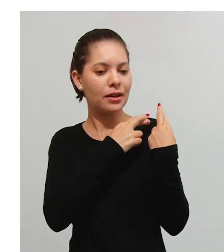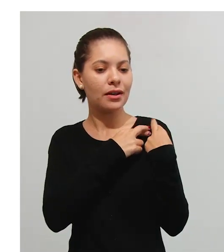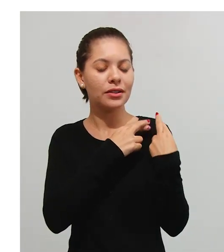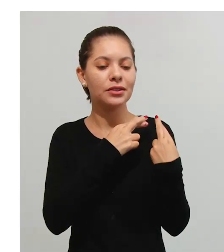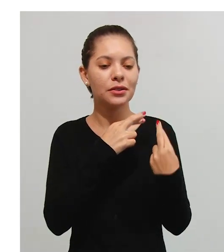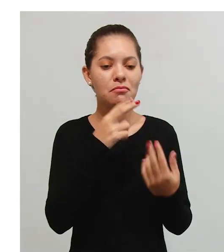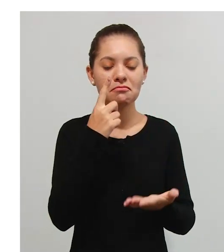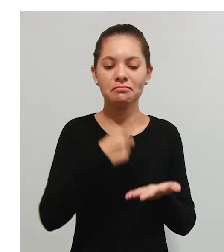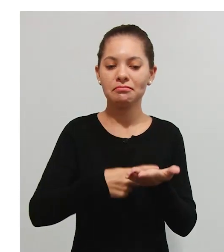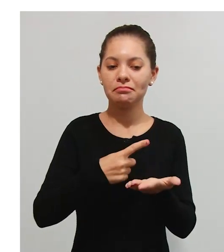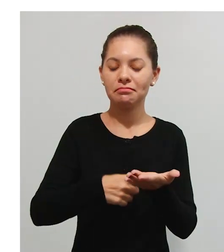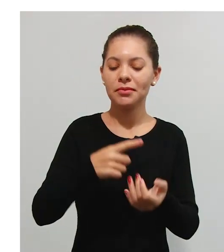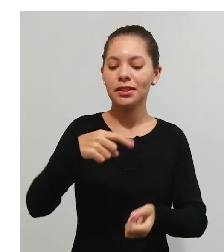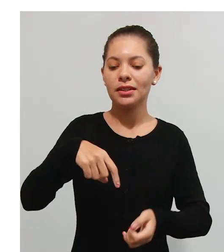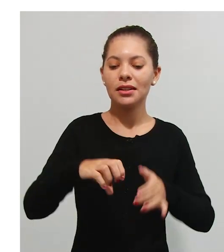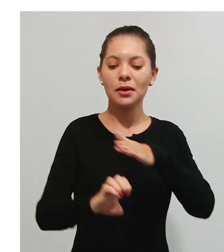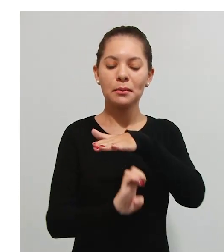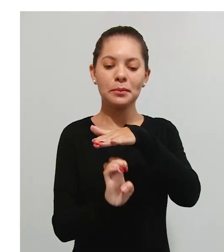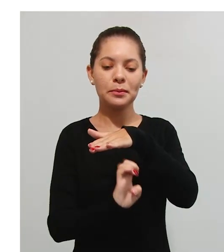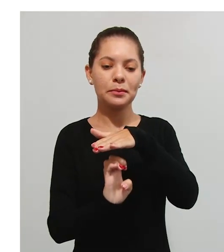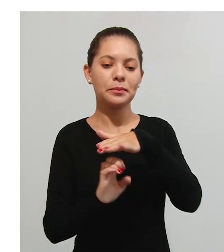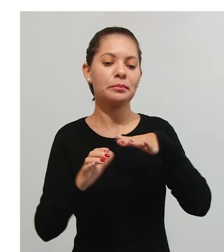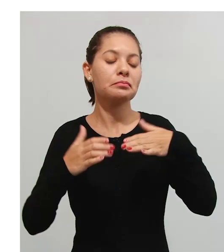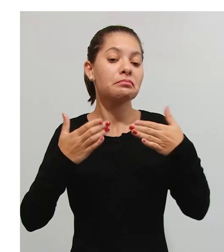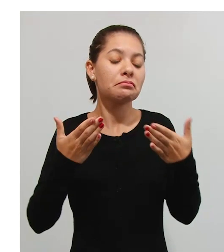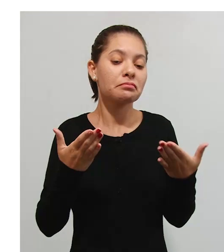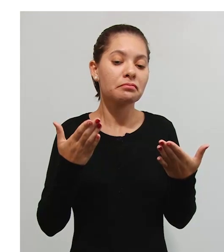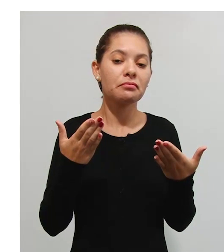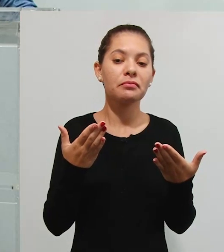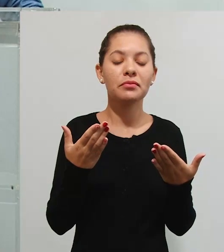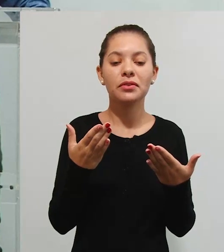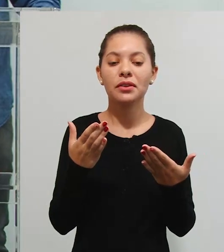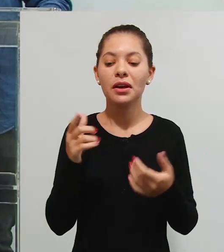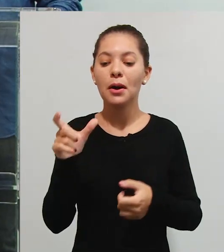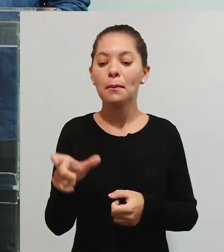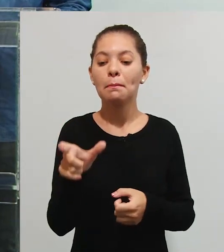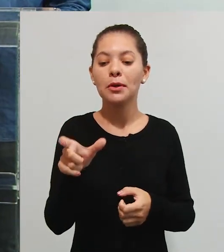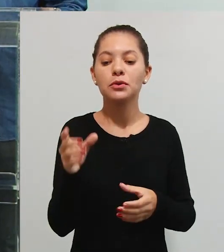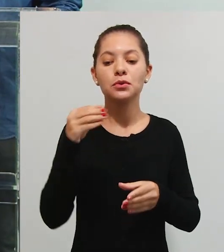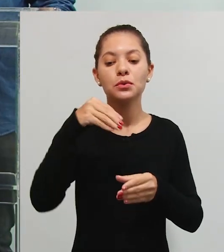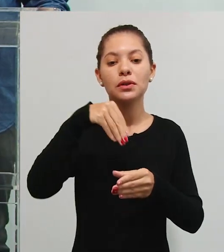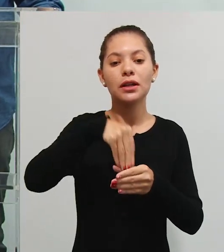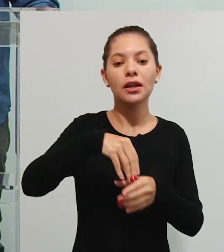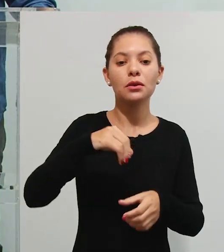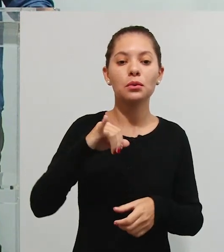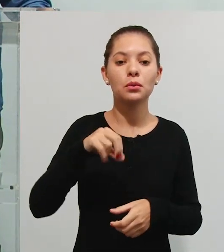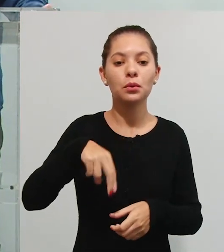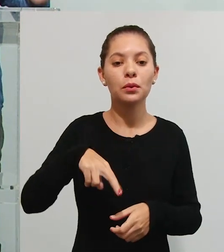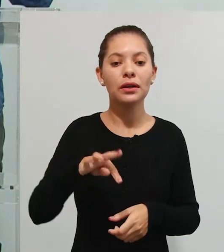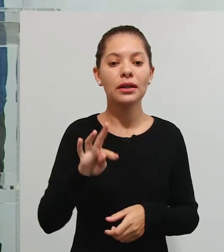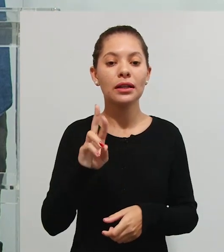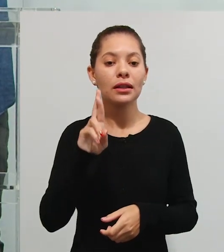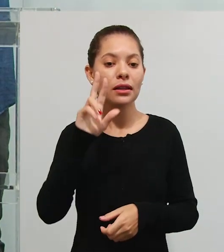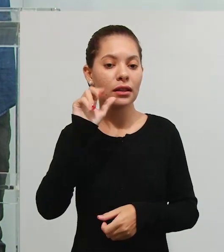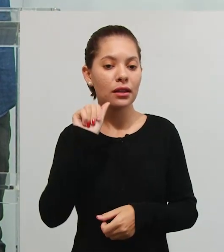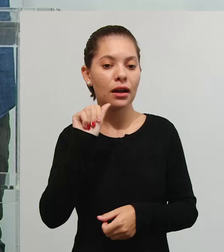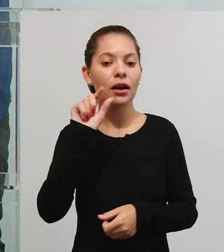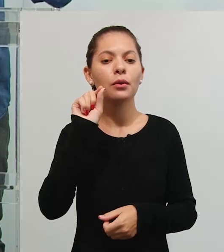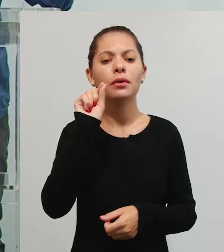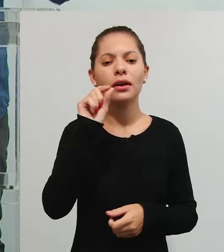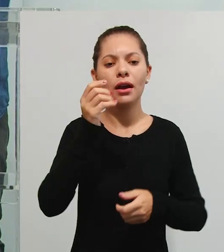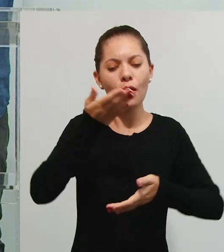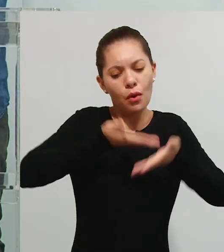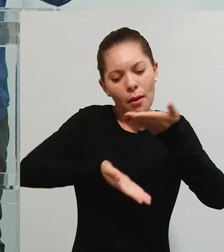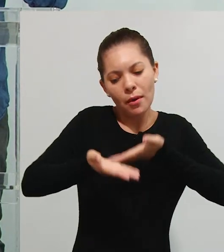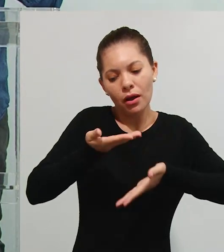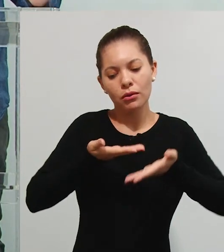suas decisões na organização. Então, geralmente, esse empreendedor interno ou esse intraempreendedor é aquele colaborador